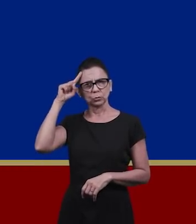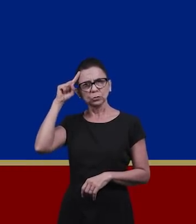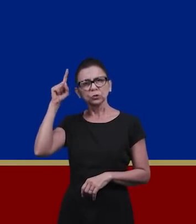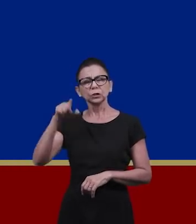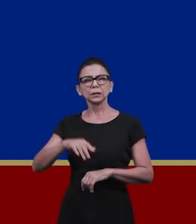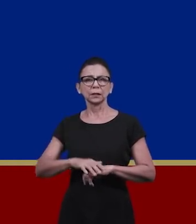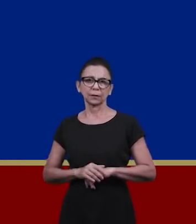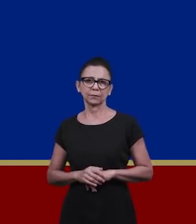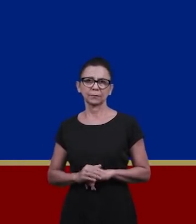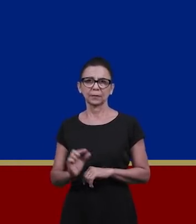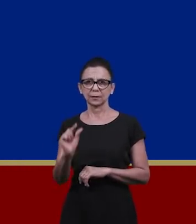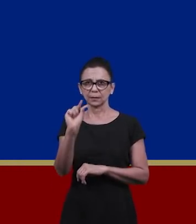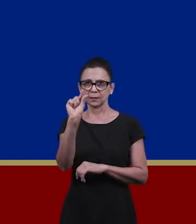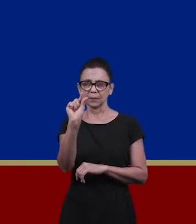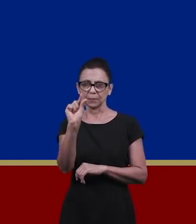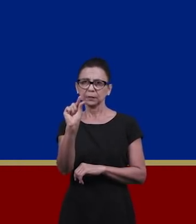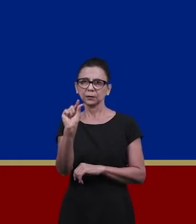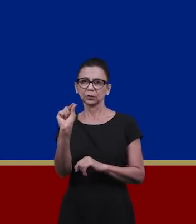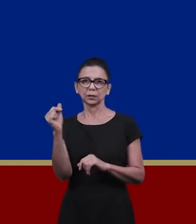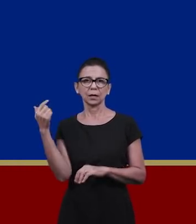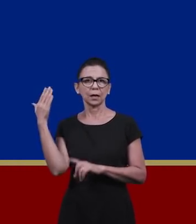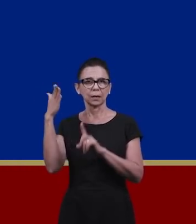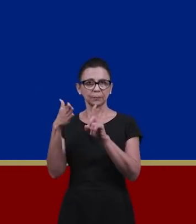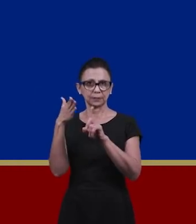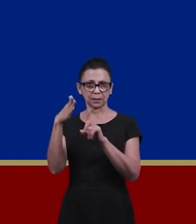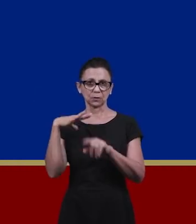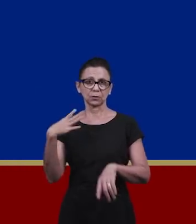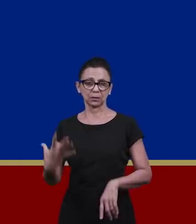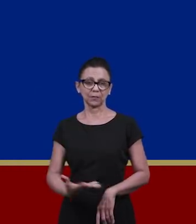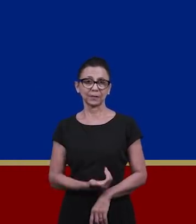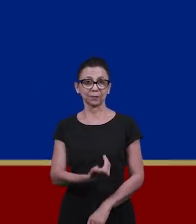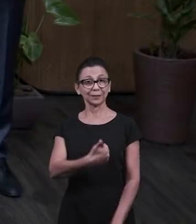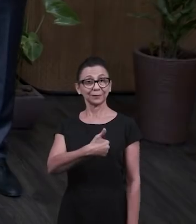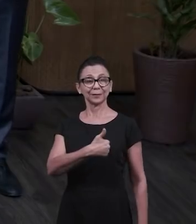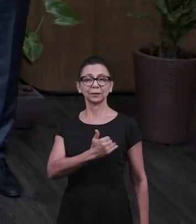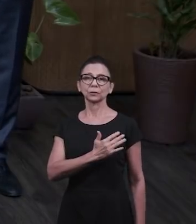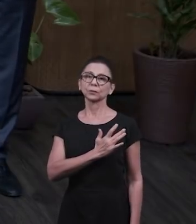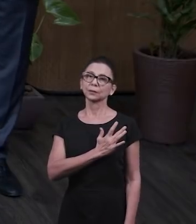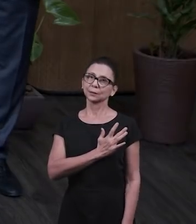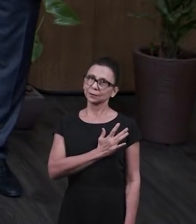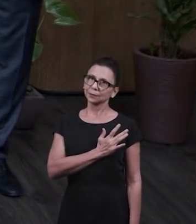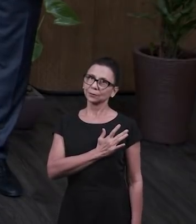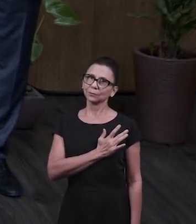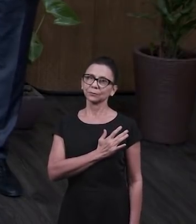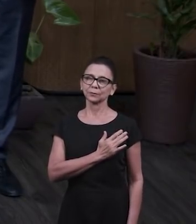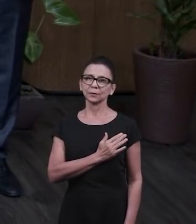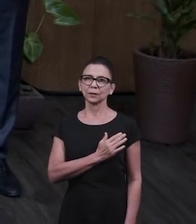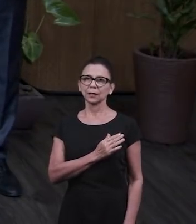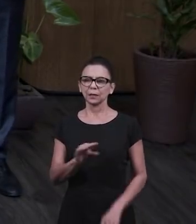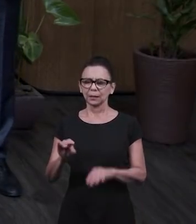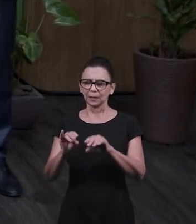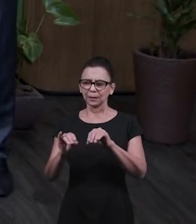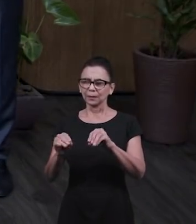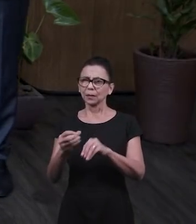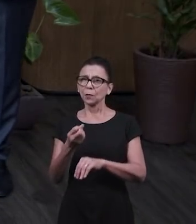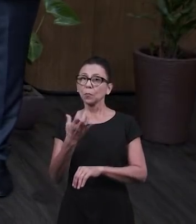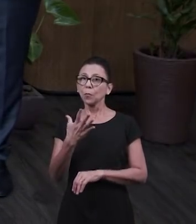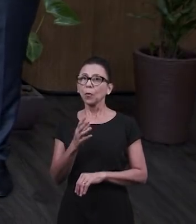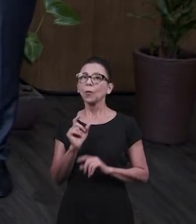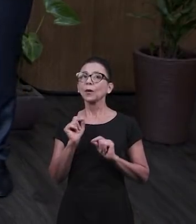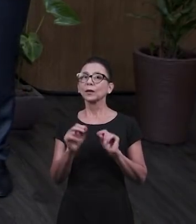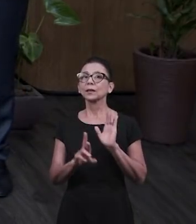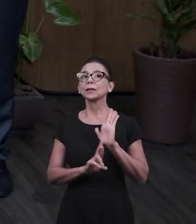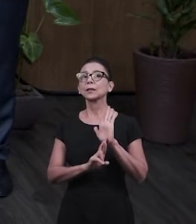que venha a dar muitos frutos. A boa terra representa o coração que ouve